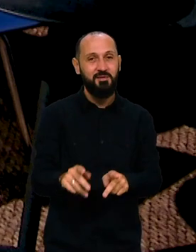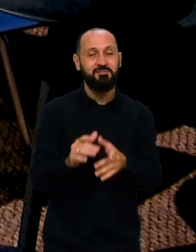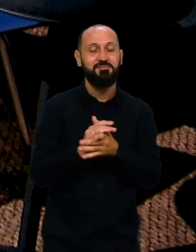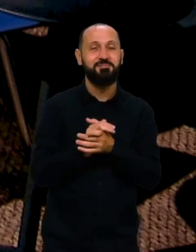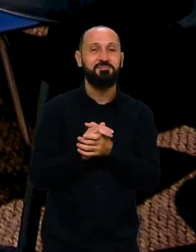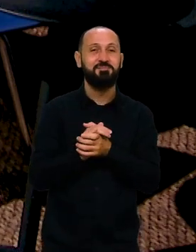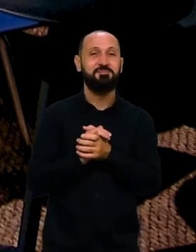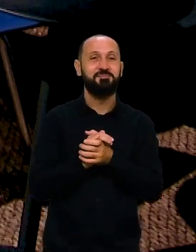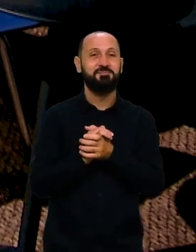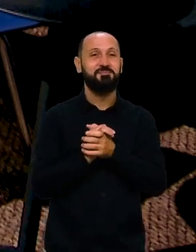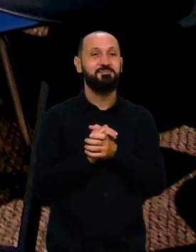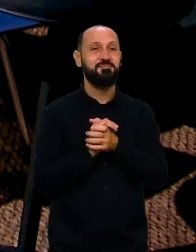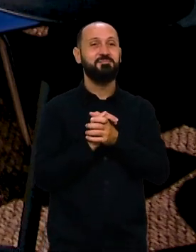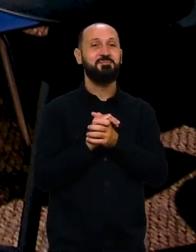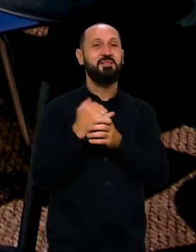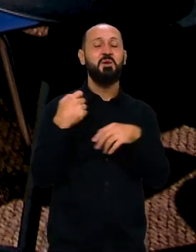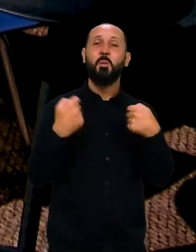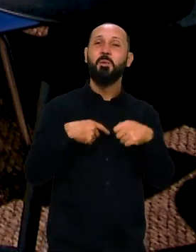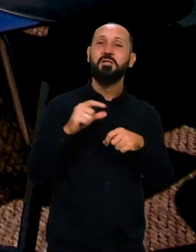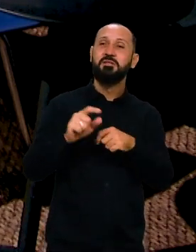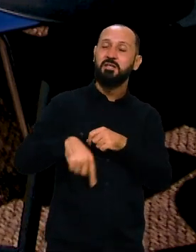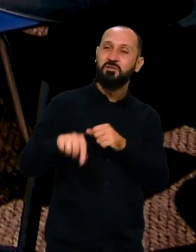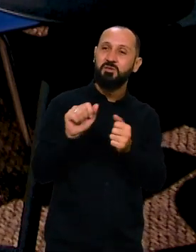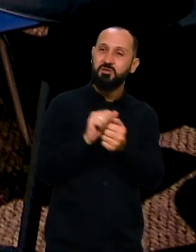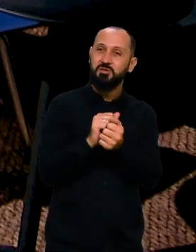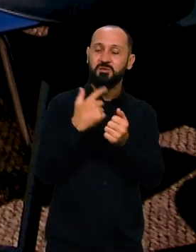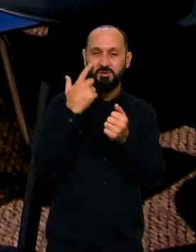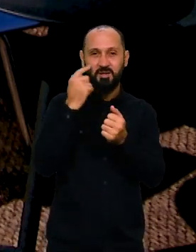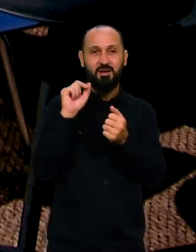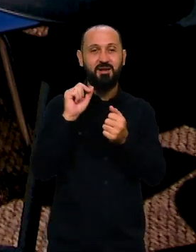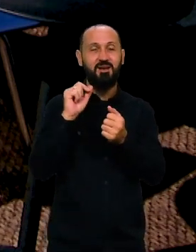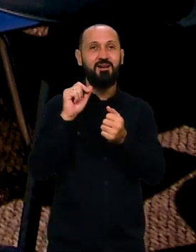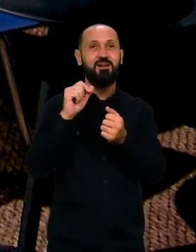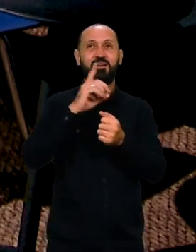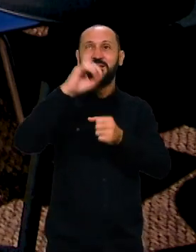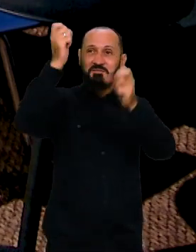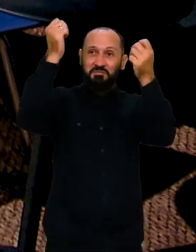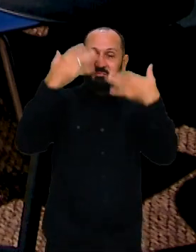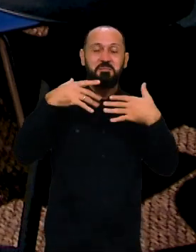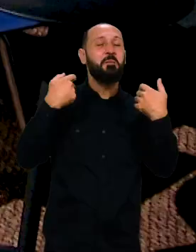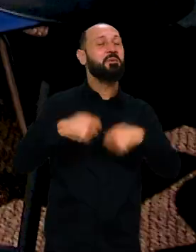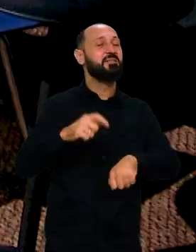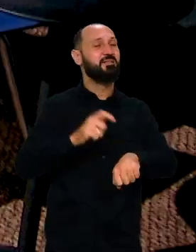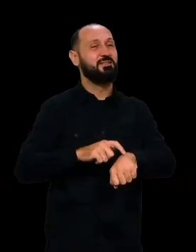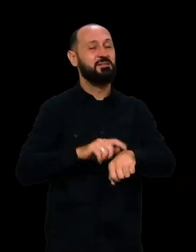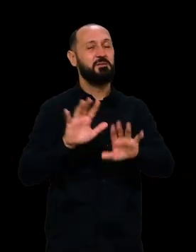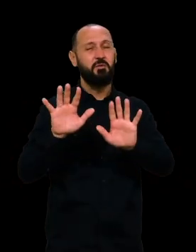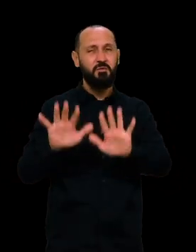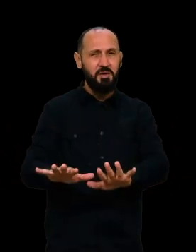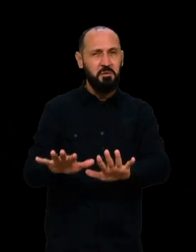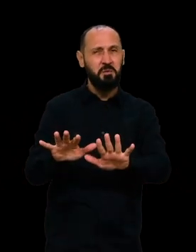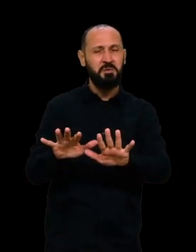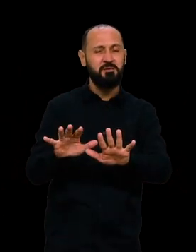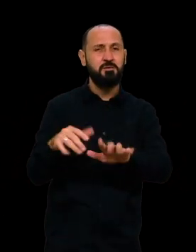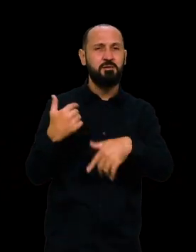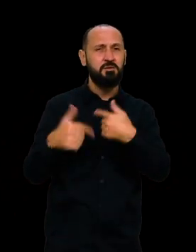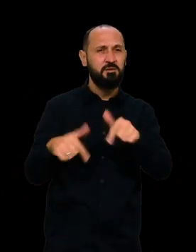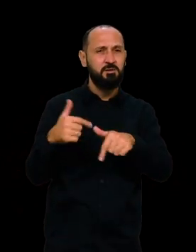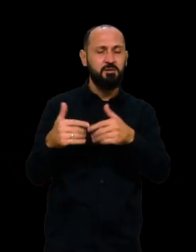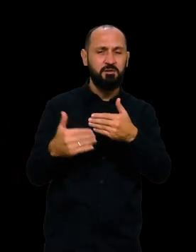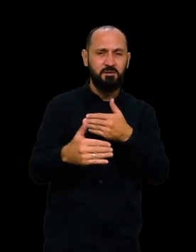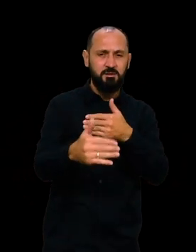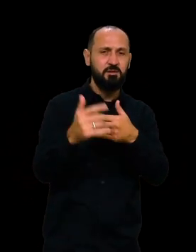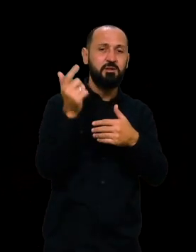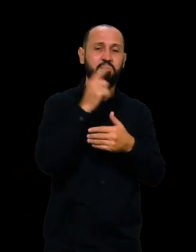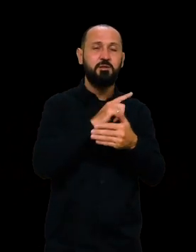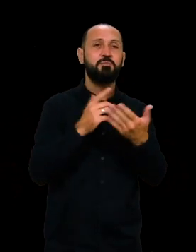né? Isso me deu... Eu precisava daquilo, assim, é uma coisa divina que a gente precisava desse momento. E eu fico lá